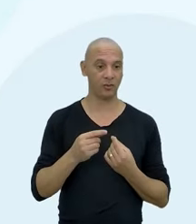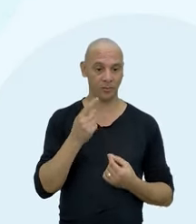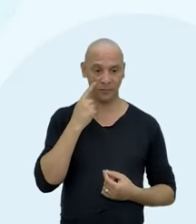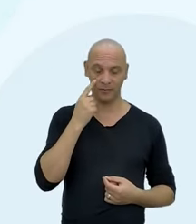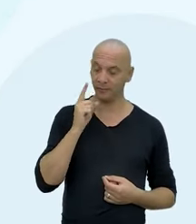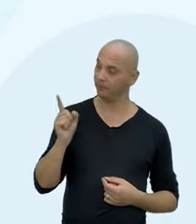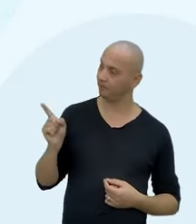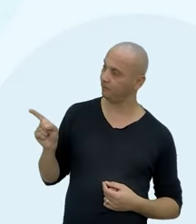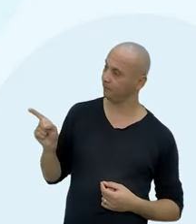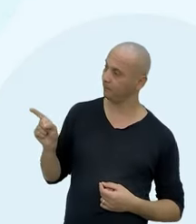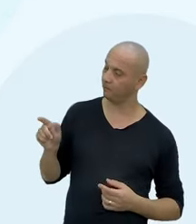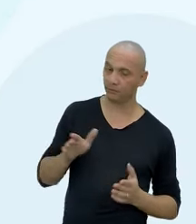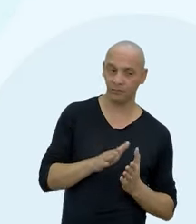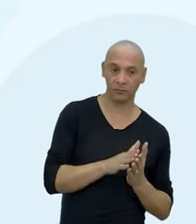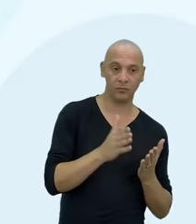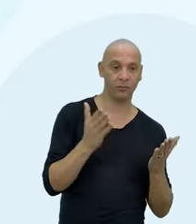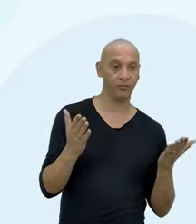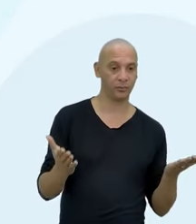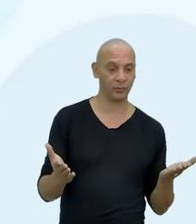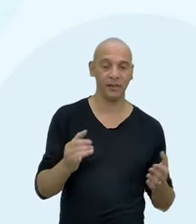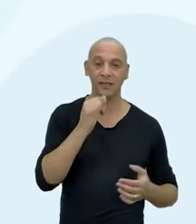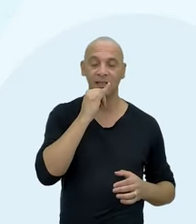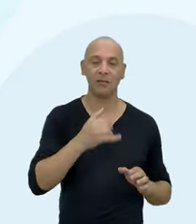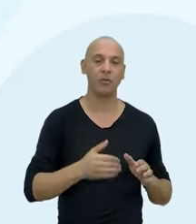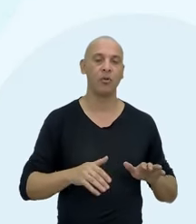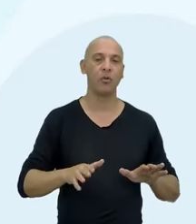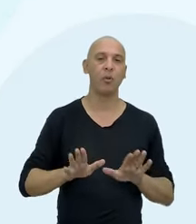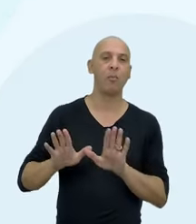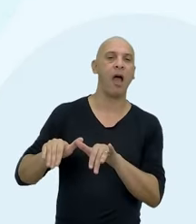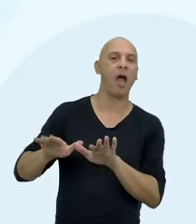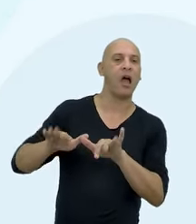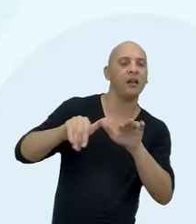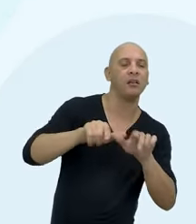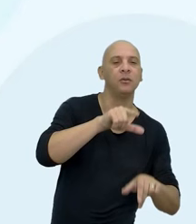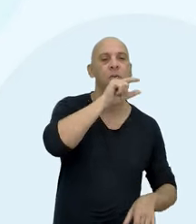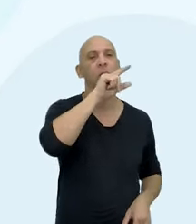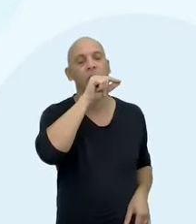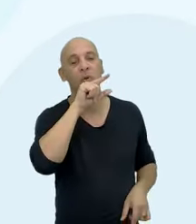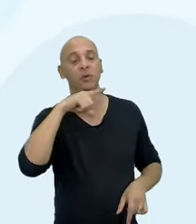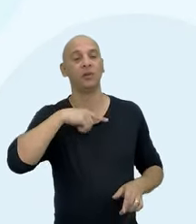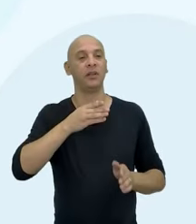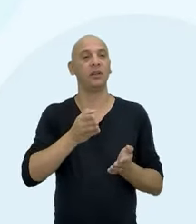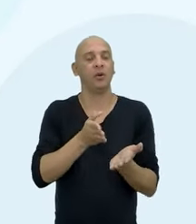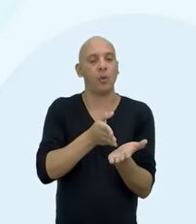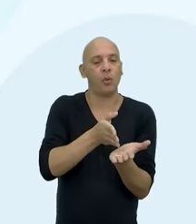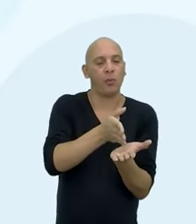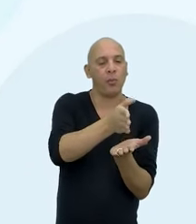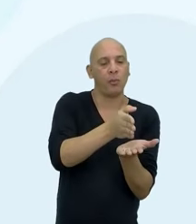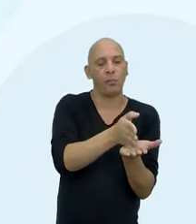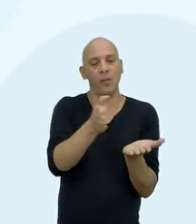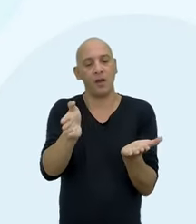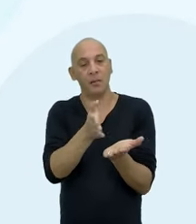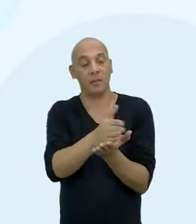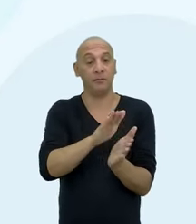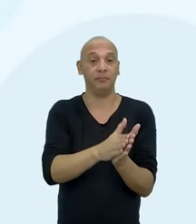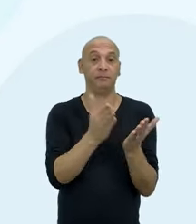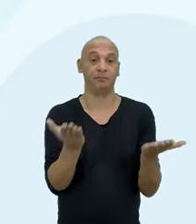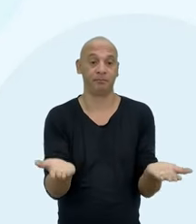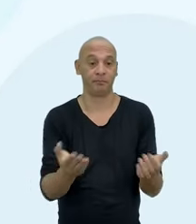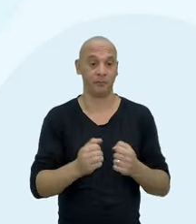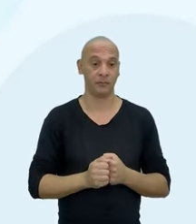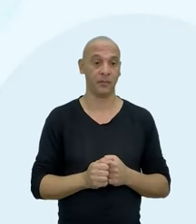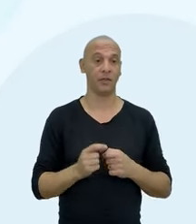pássaros na voltando Aqui nós temos os passos do avião tudo usa a simetria de reflexão a